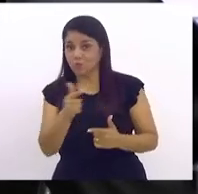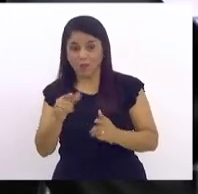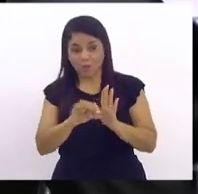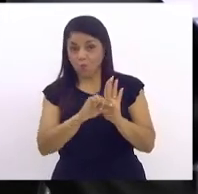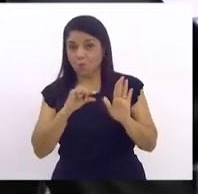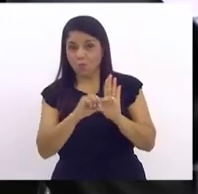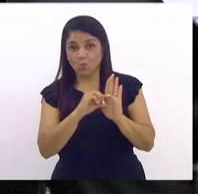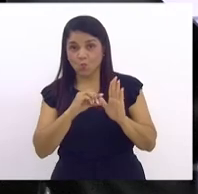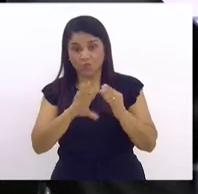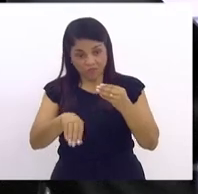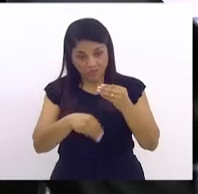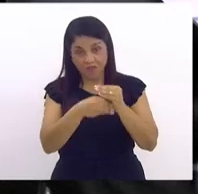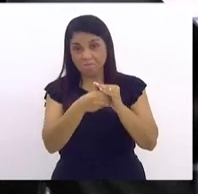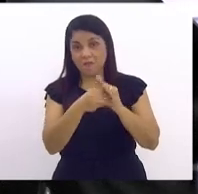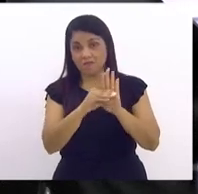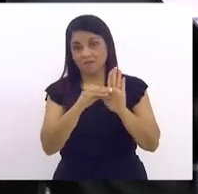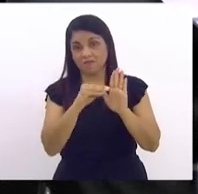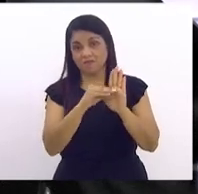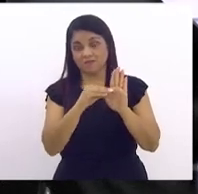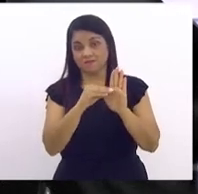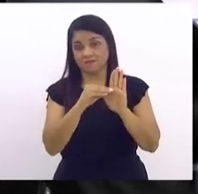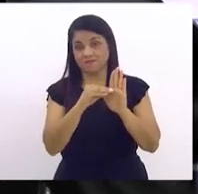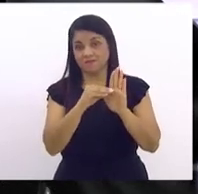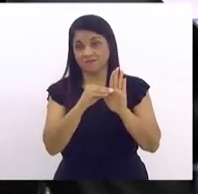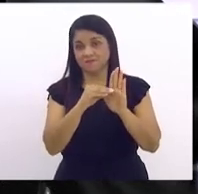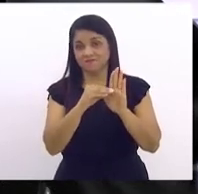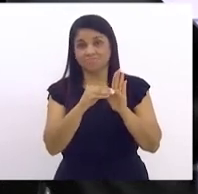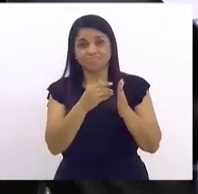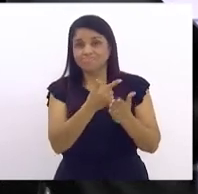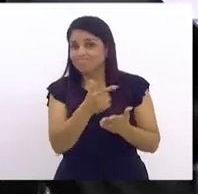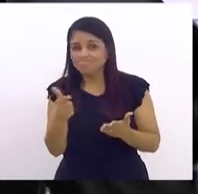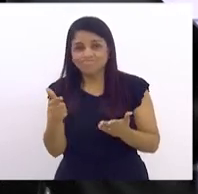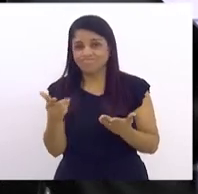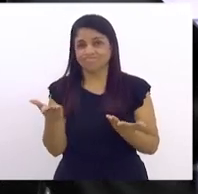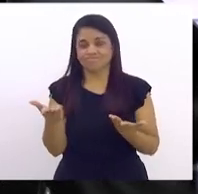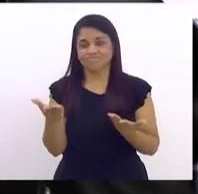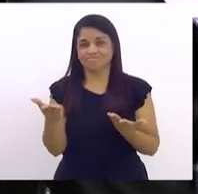a emenda também está... Sabe? Então,